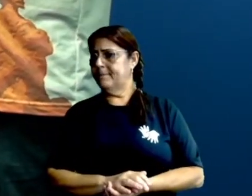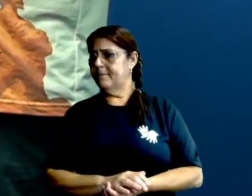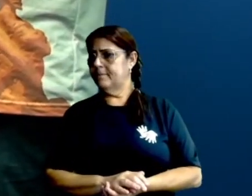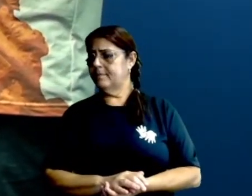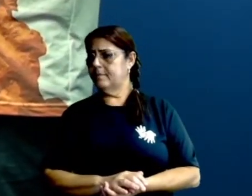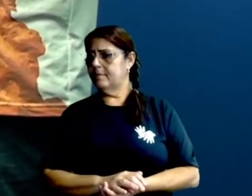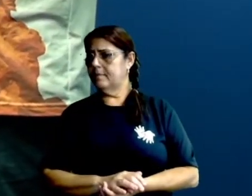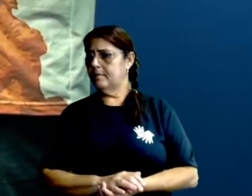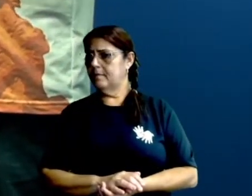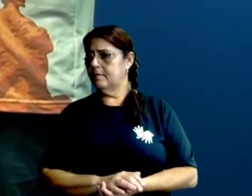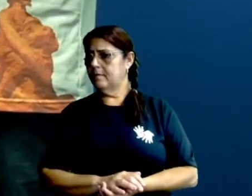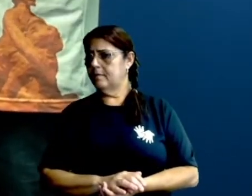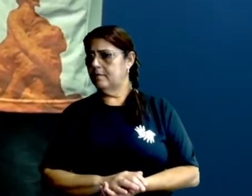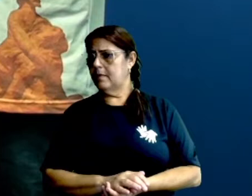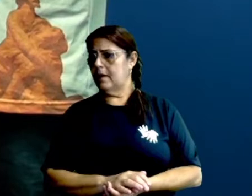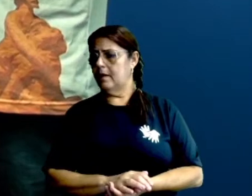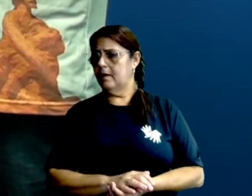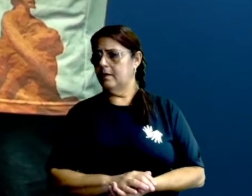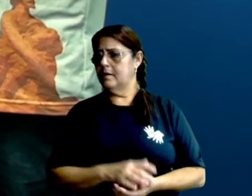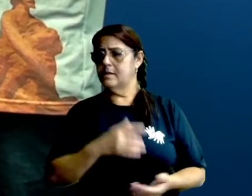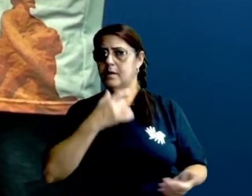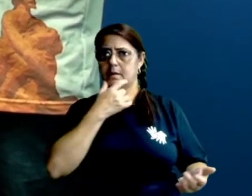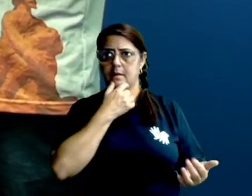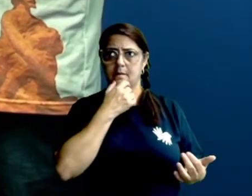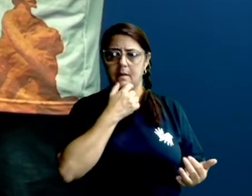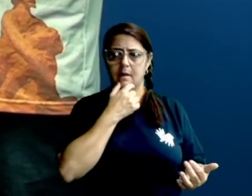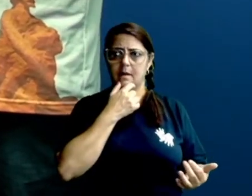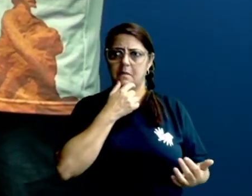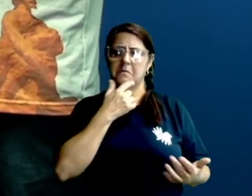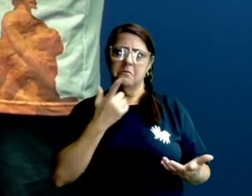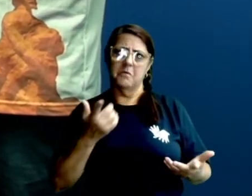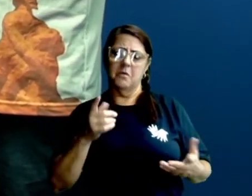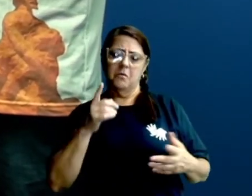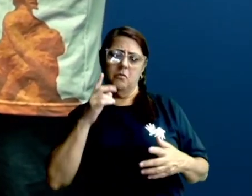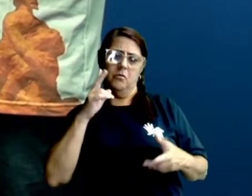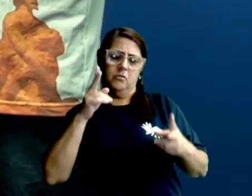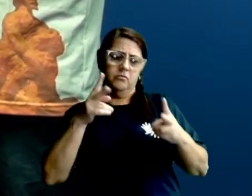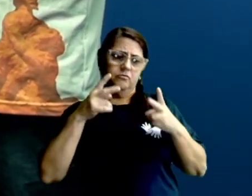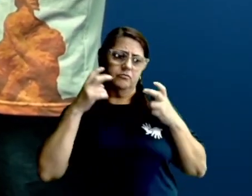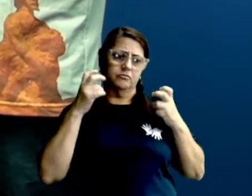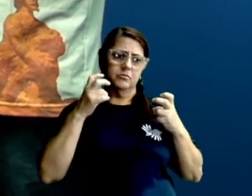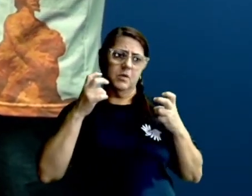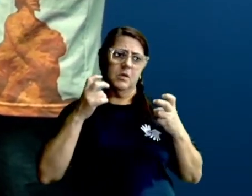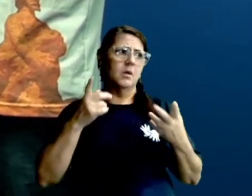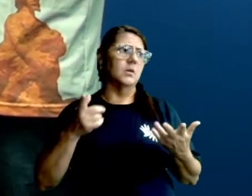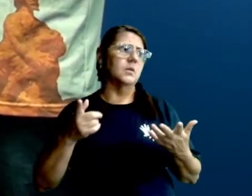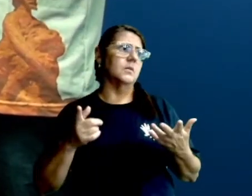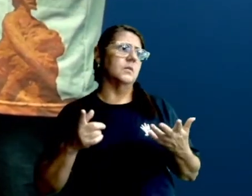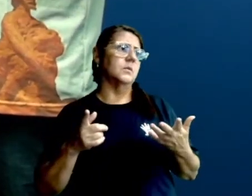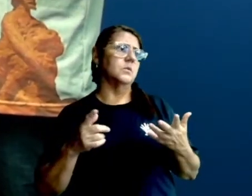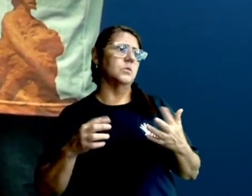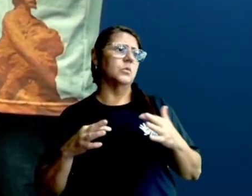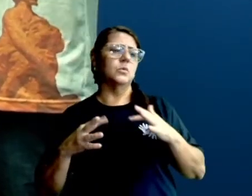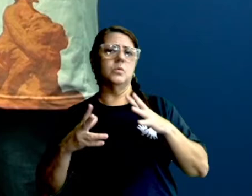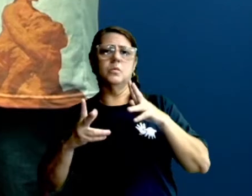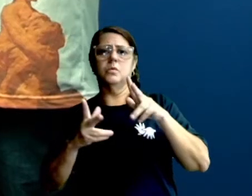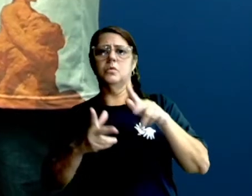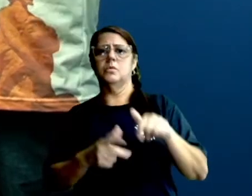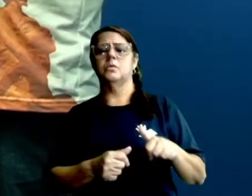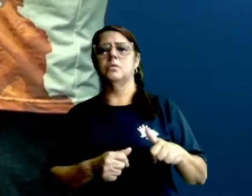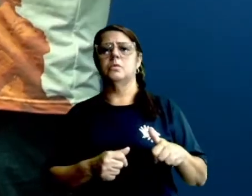isso foi de propósito mesmo, é uma visão eurocêntrica do mundo,